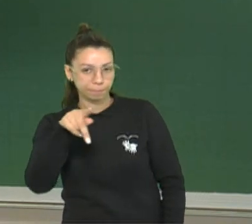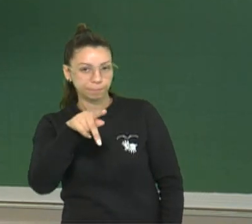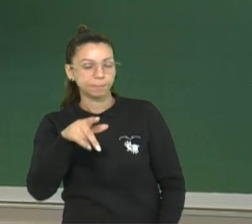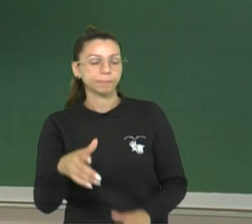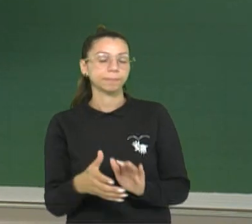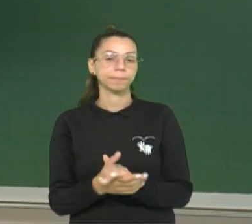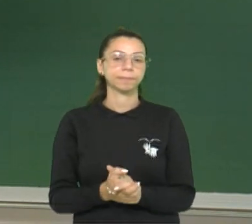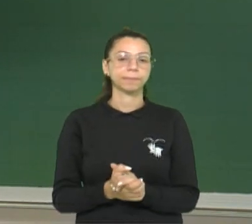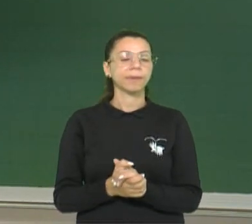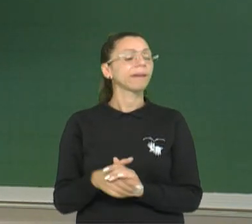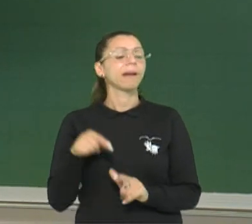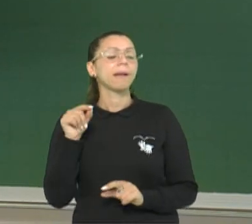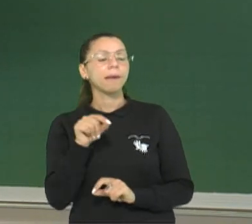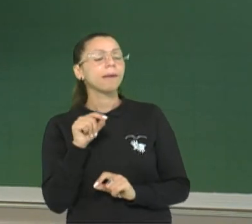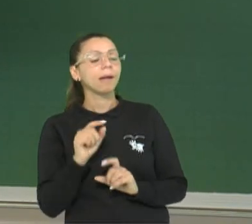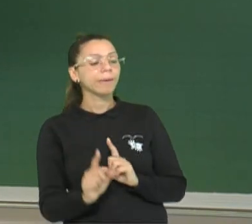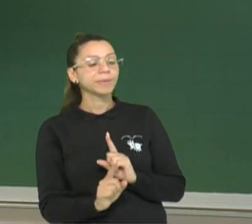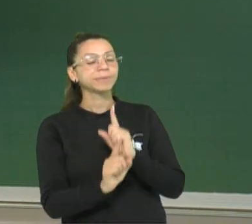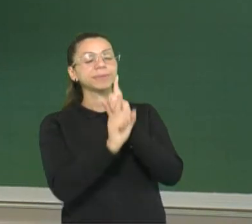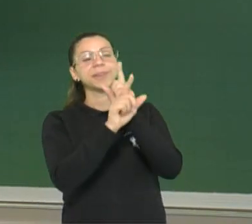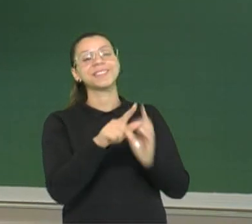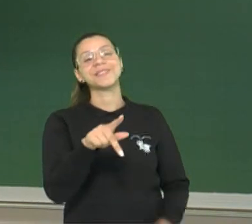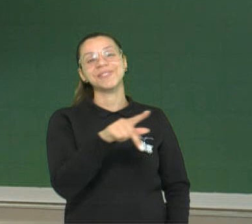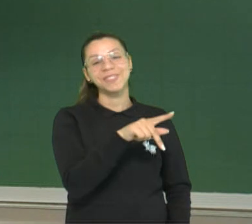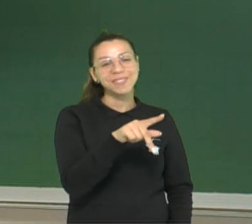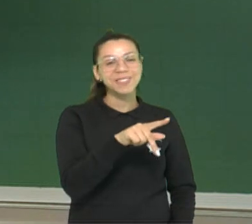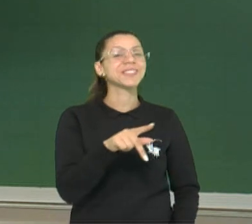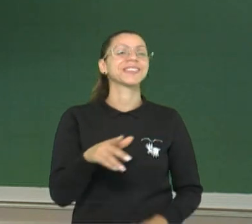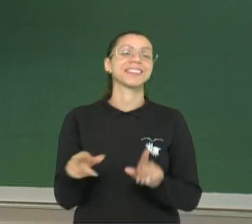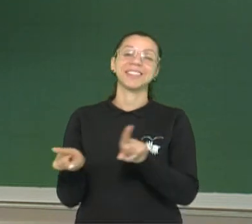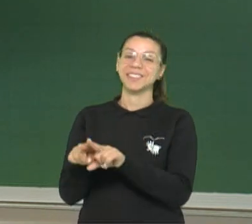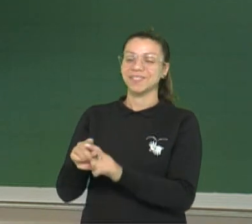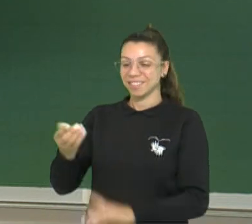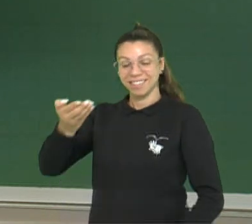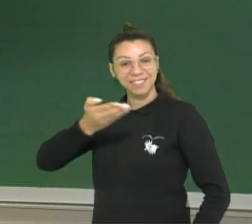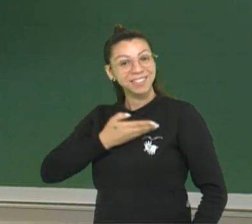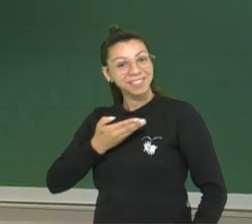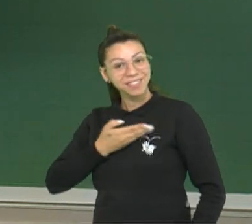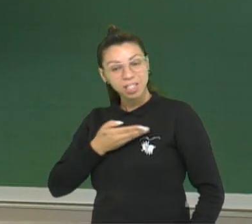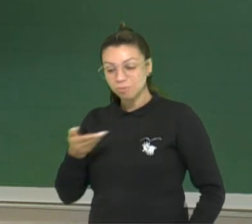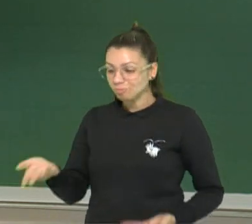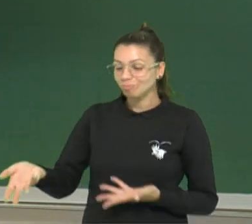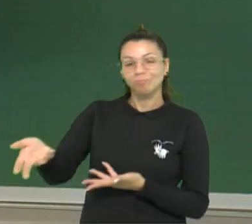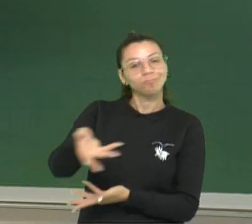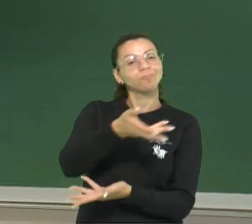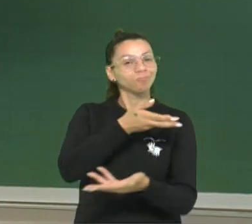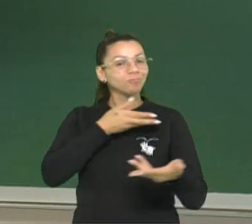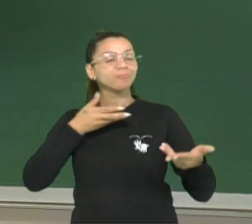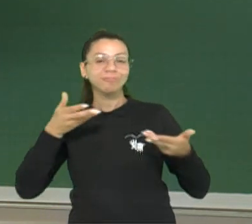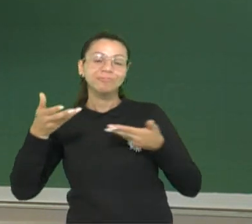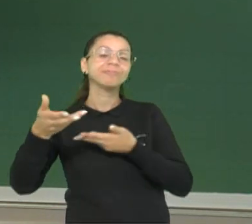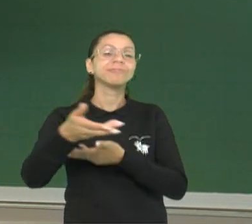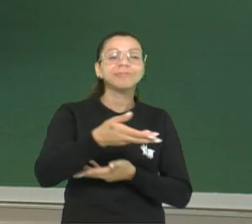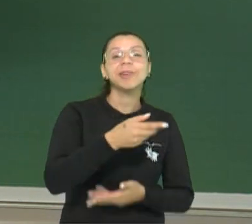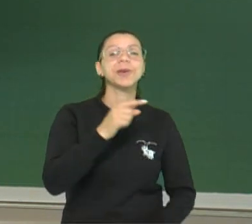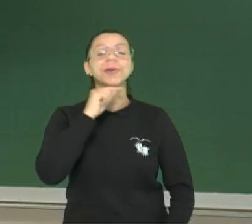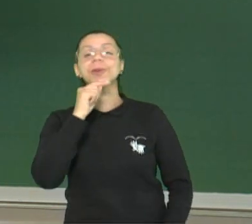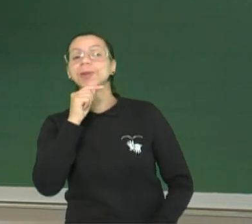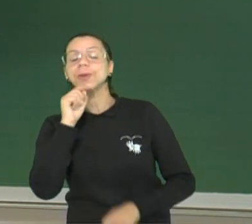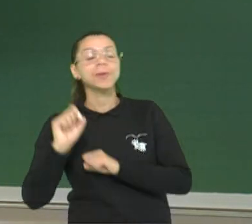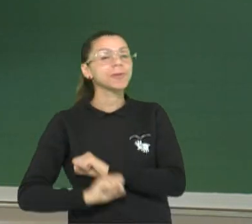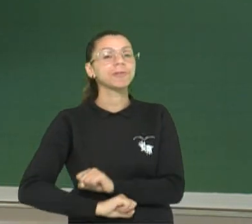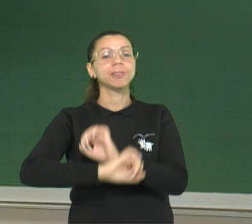professora. Lá você vai poder encontrar seu professor ou professora, seus colegas e vai poder tirar dúvidas, compartilhar as